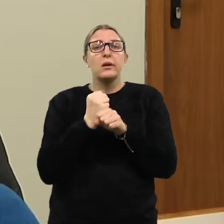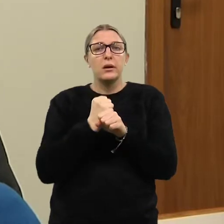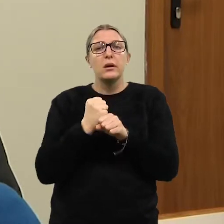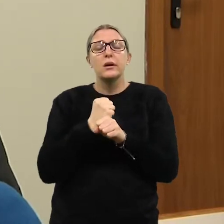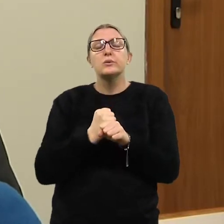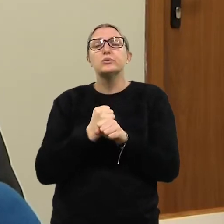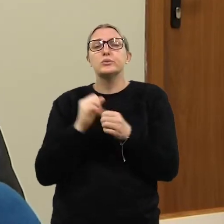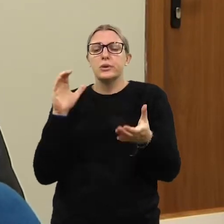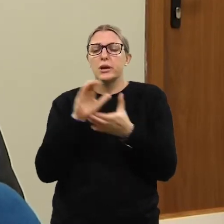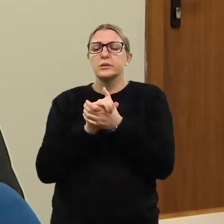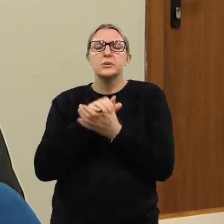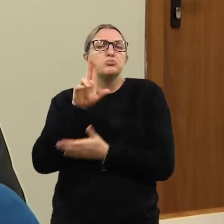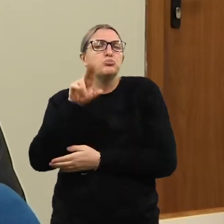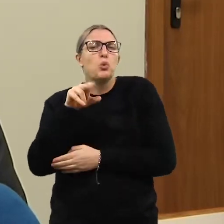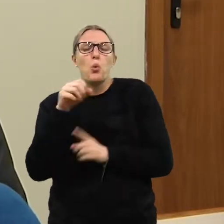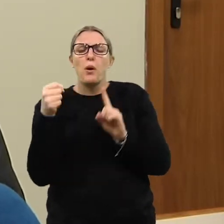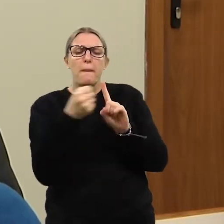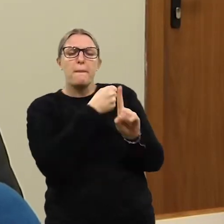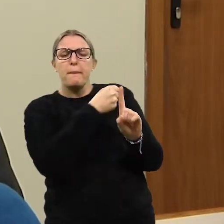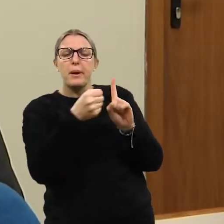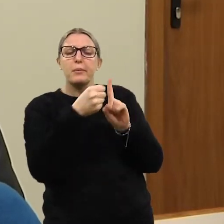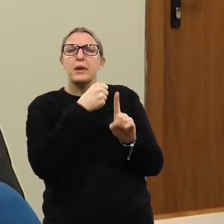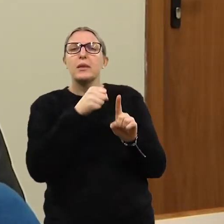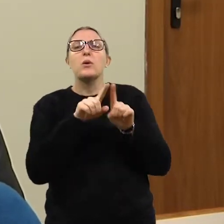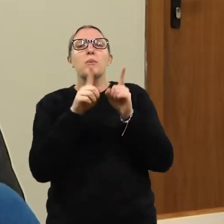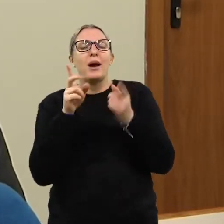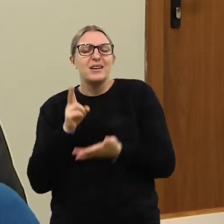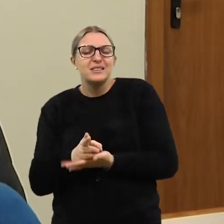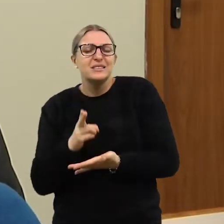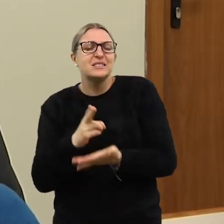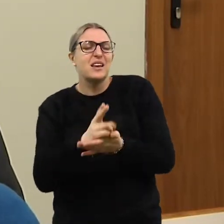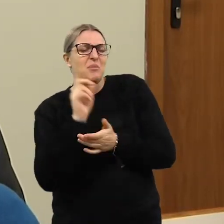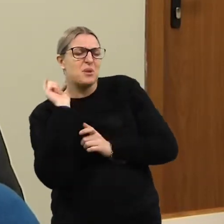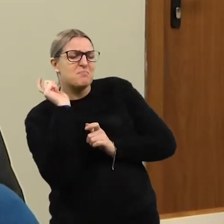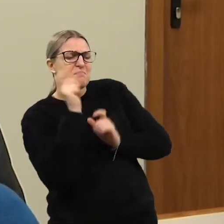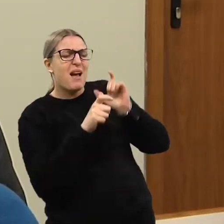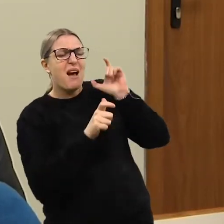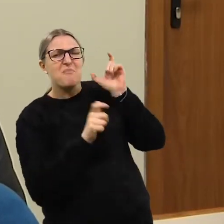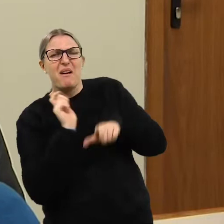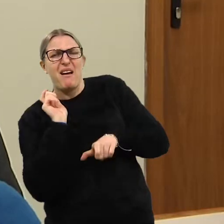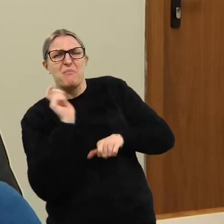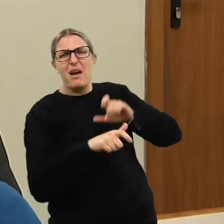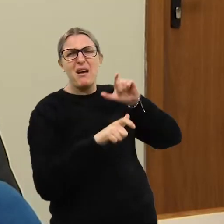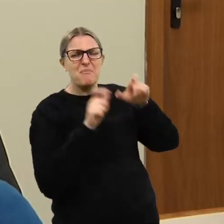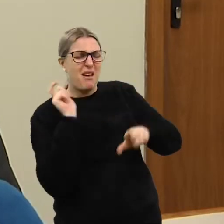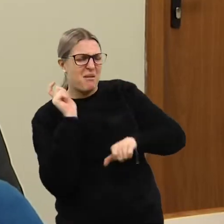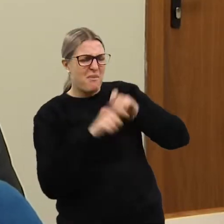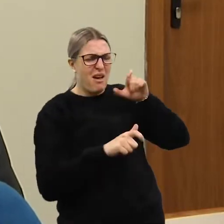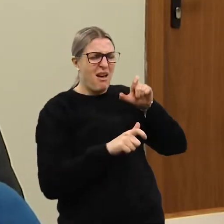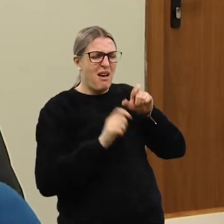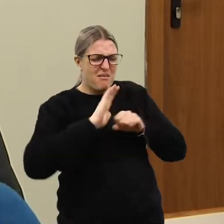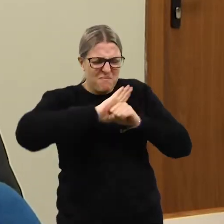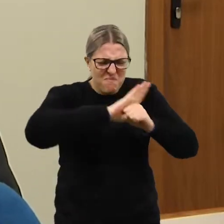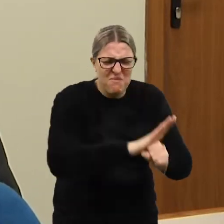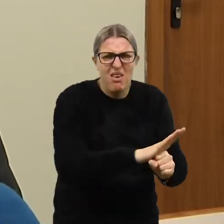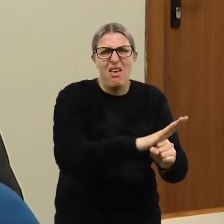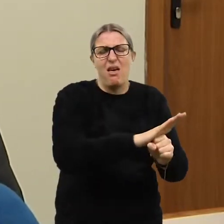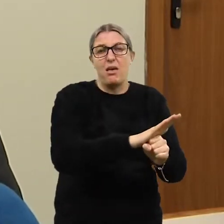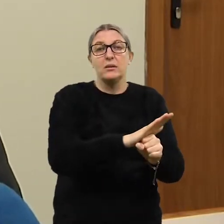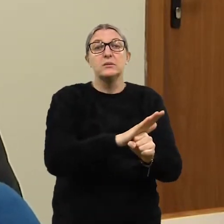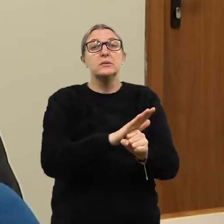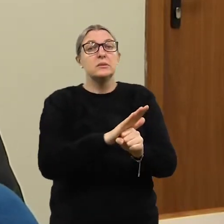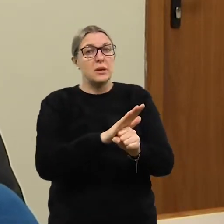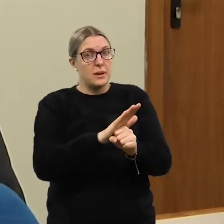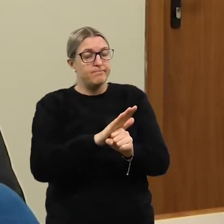anos que a gente está junto, ele nunca me agrediu fisicamente, mas durante 30 anos ele me chamou de nomes, me